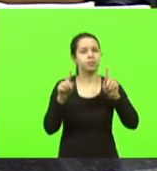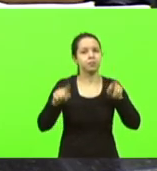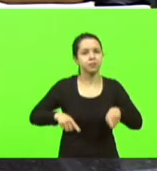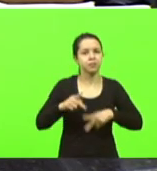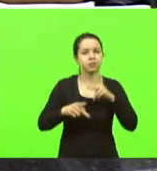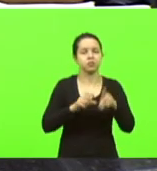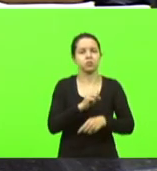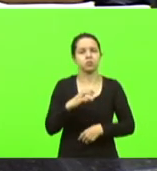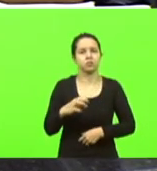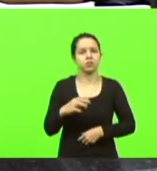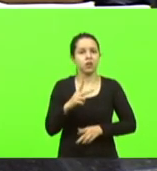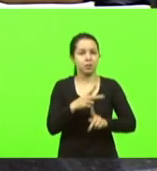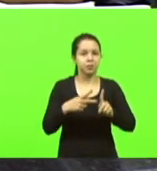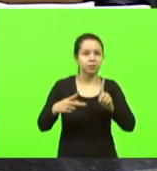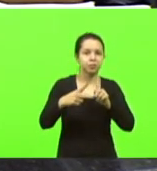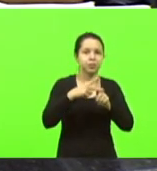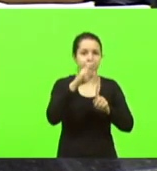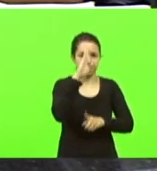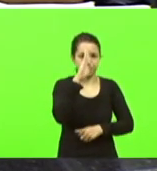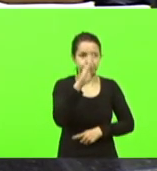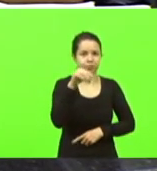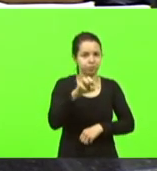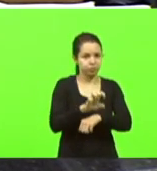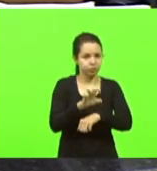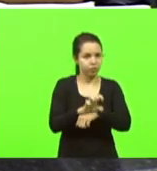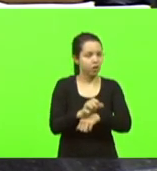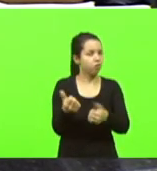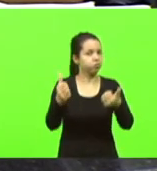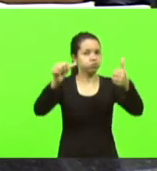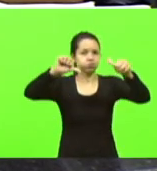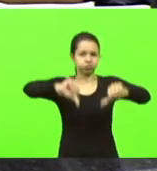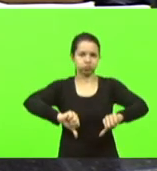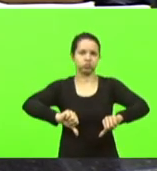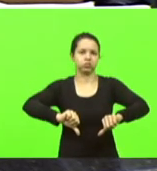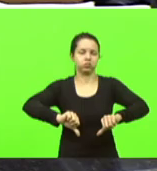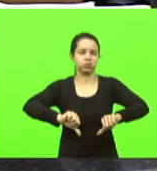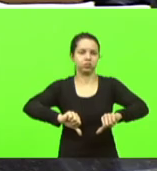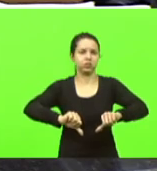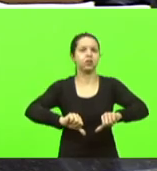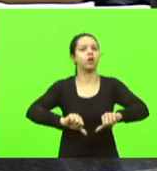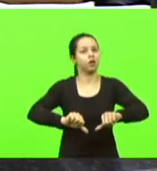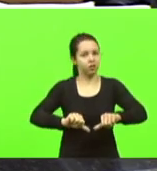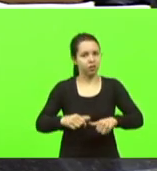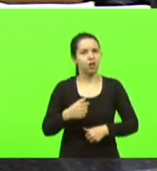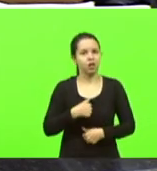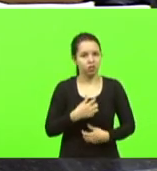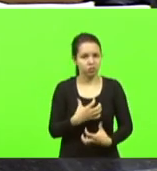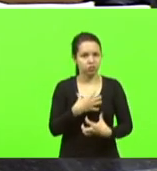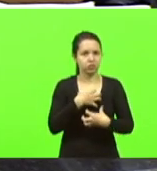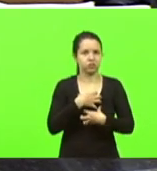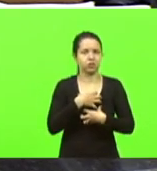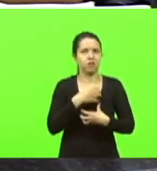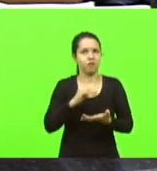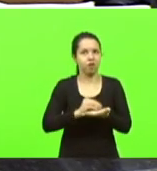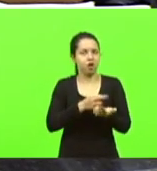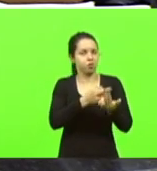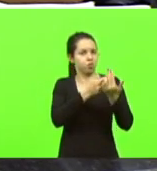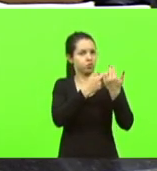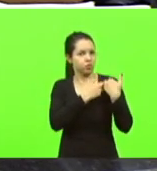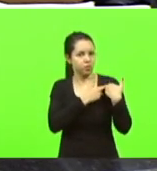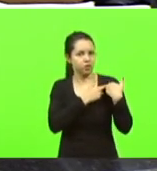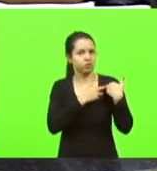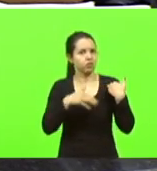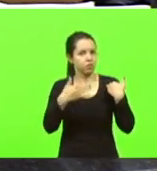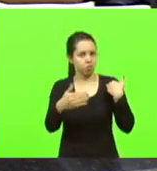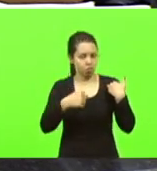e a Previdência principalmente nosso estado vai estar pálida E aí sim eu me sinto como responsável depois quando não aqui